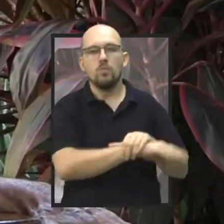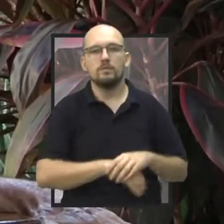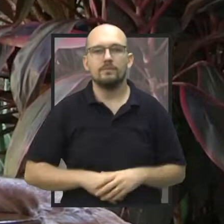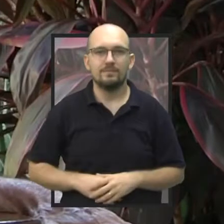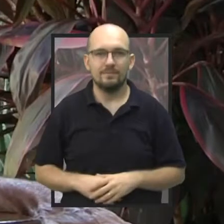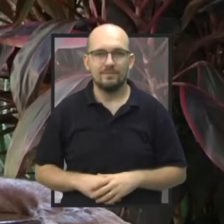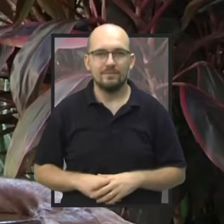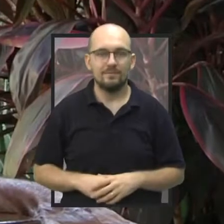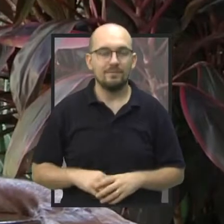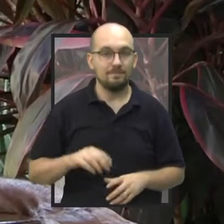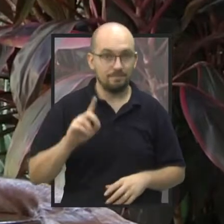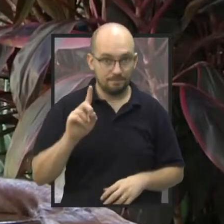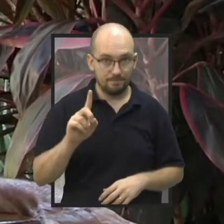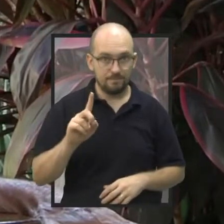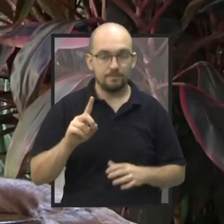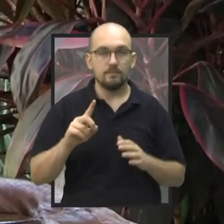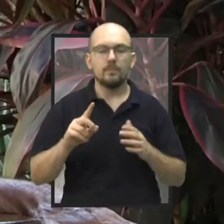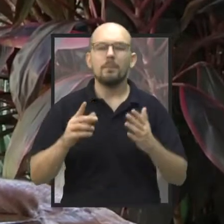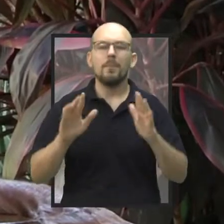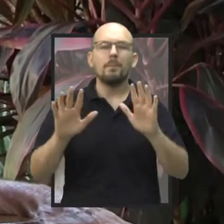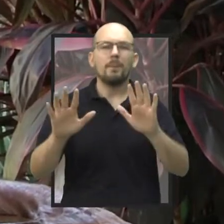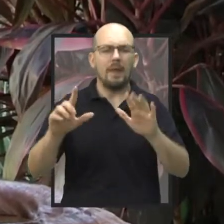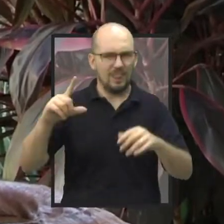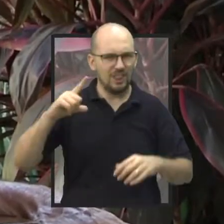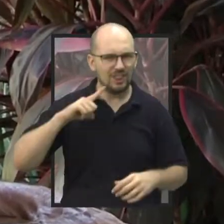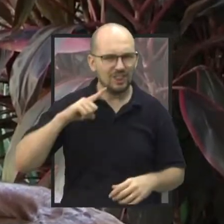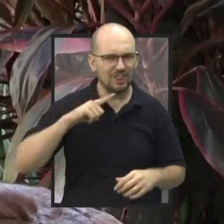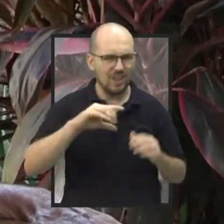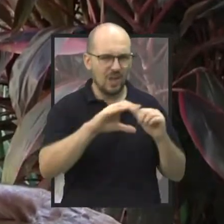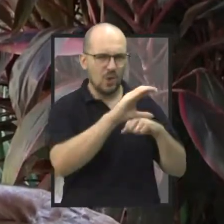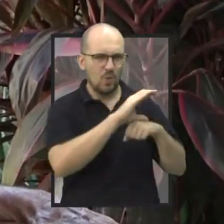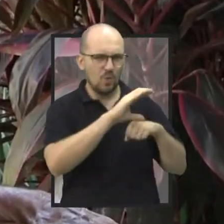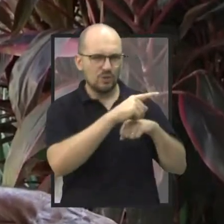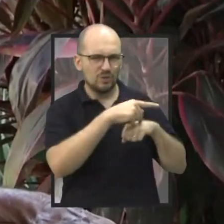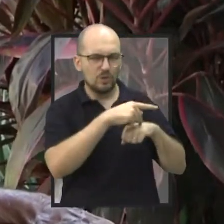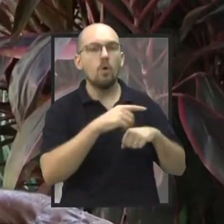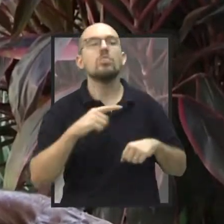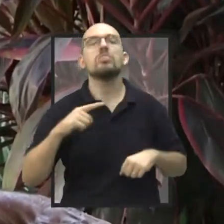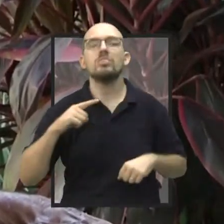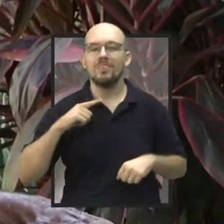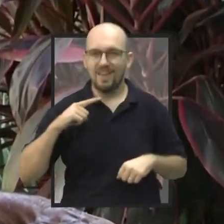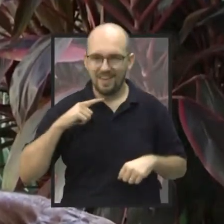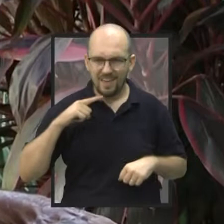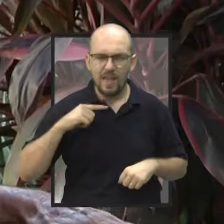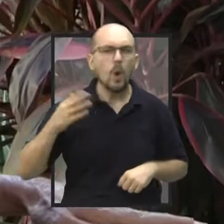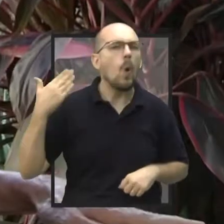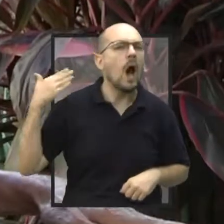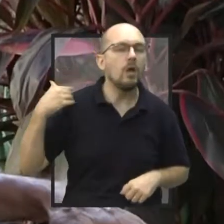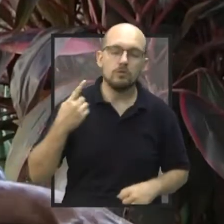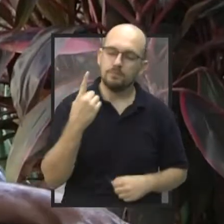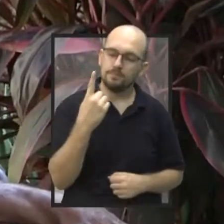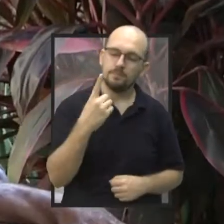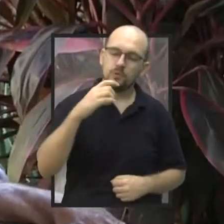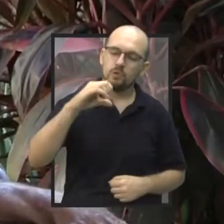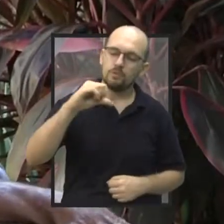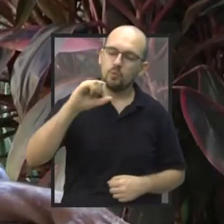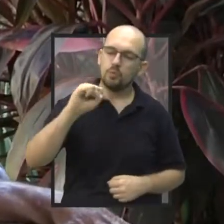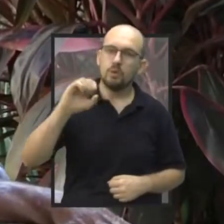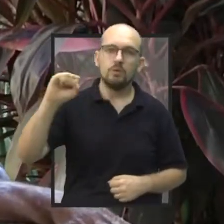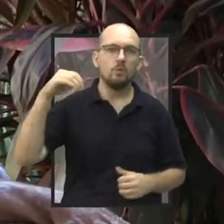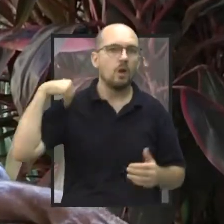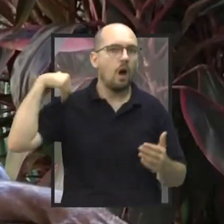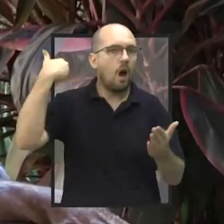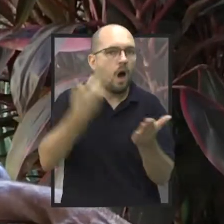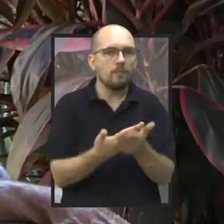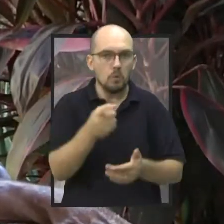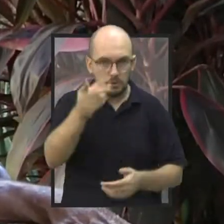você diz assim: mas isso existe na Constituição? Existe. Desde quando? Desde 1988.